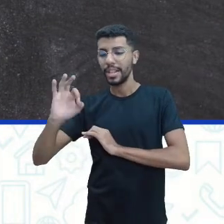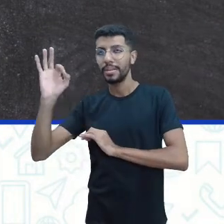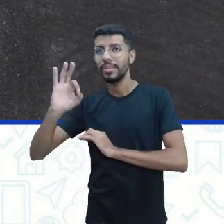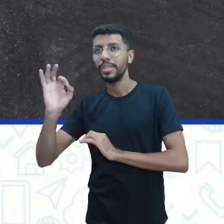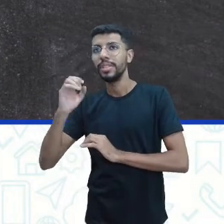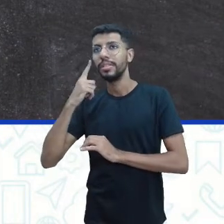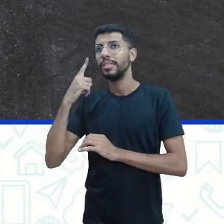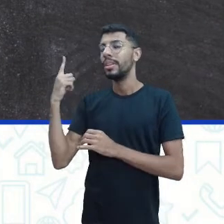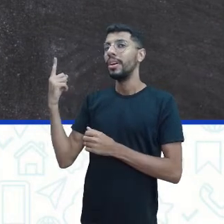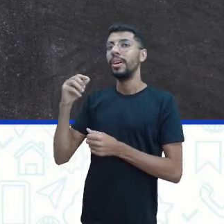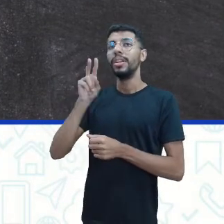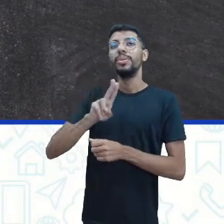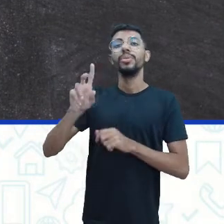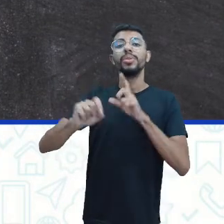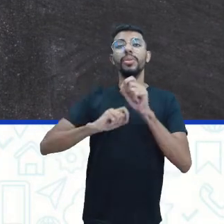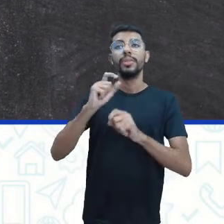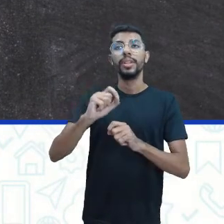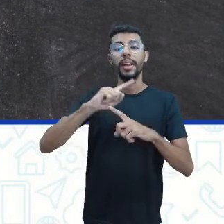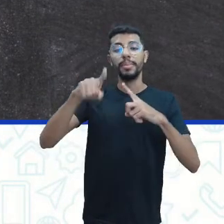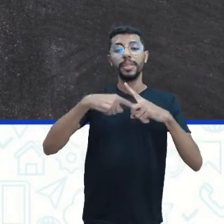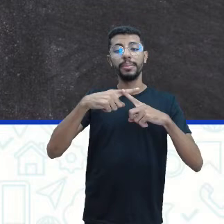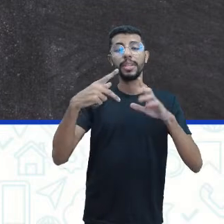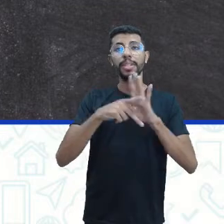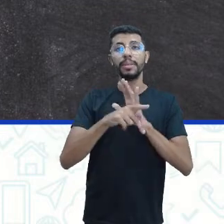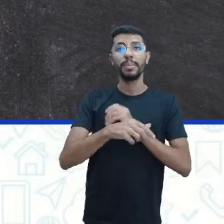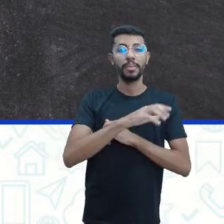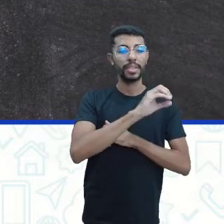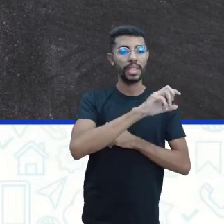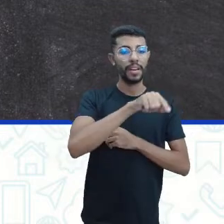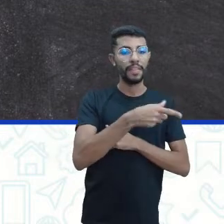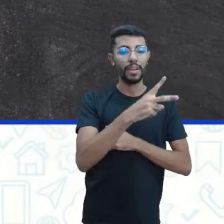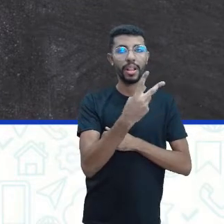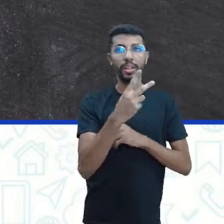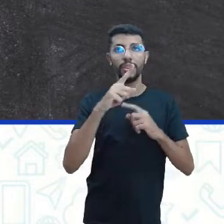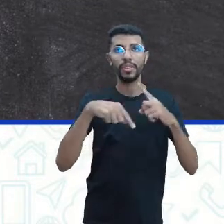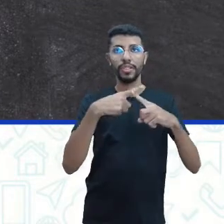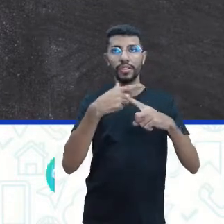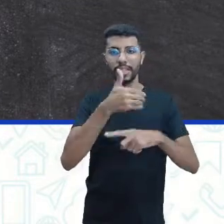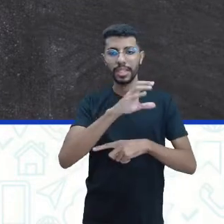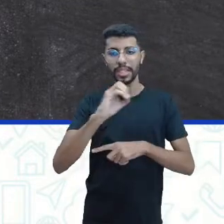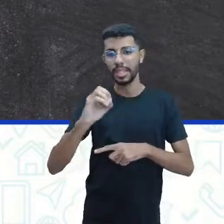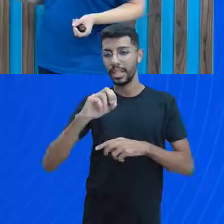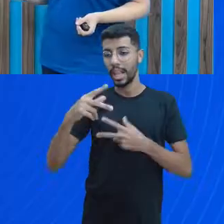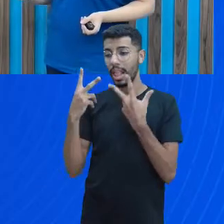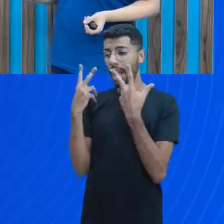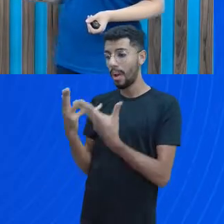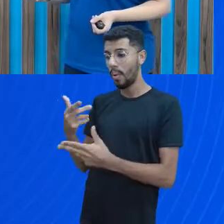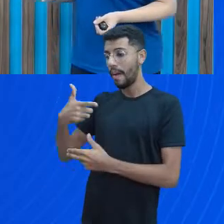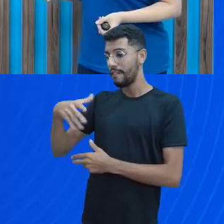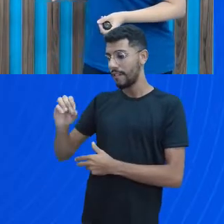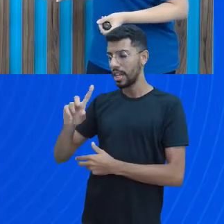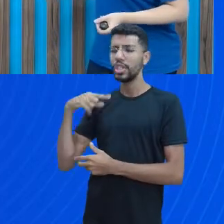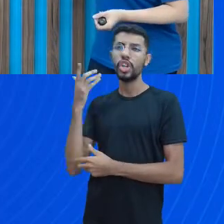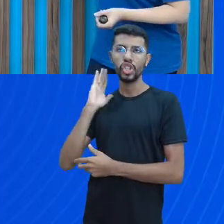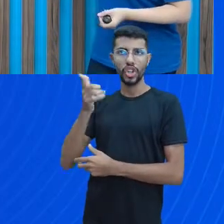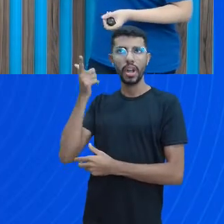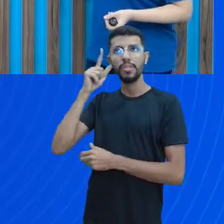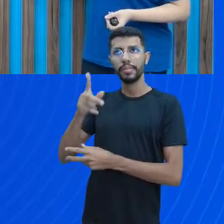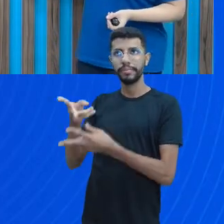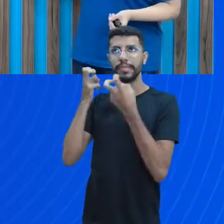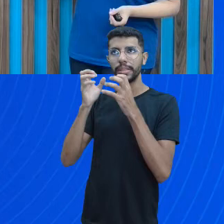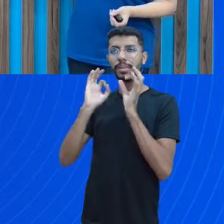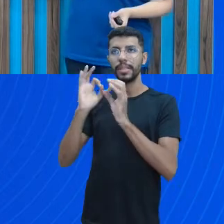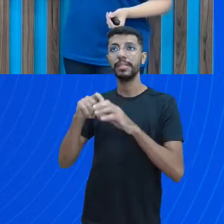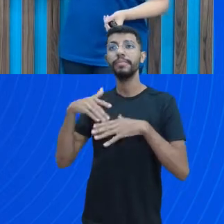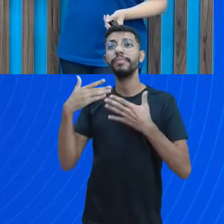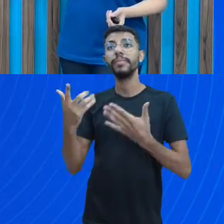A multiplicação do 0,2 vezes o 100 deu 20. A gente já conseguia perceber isso antes, né? E aí,